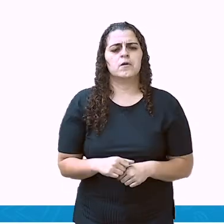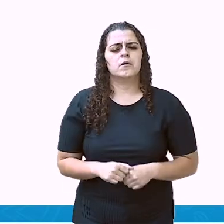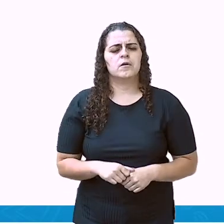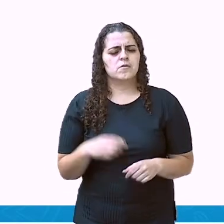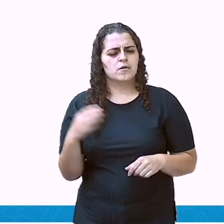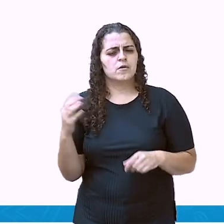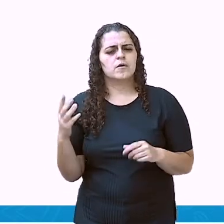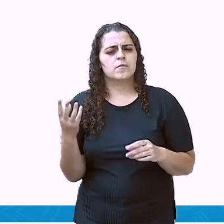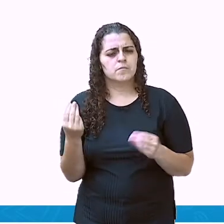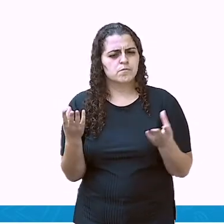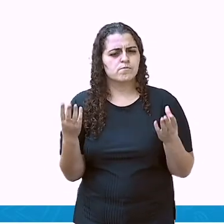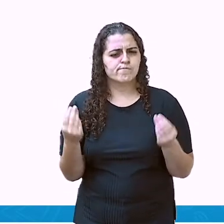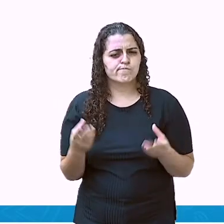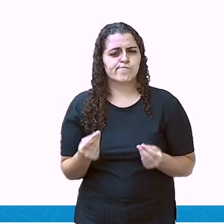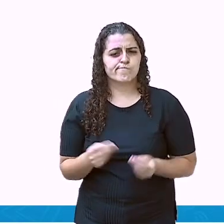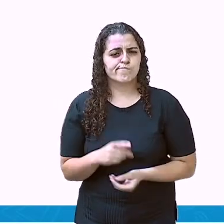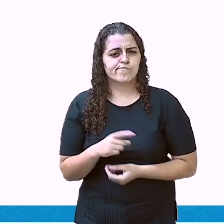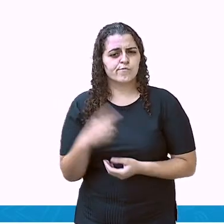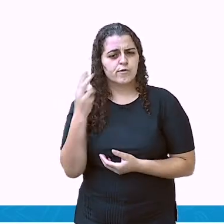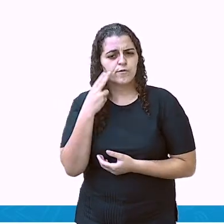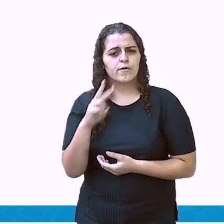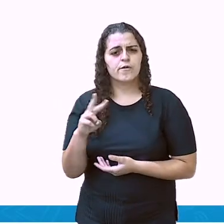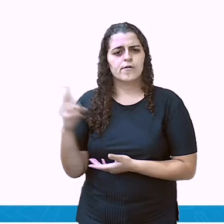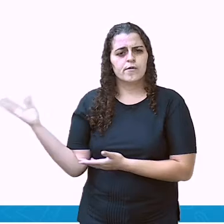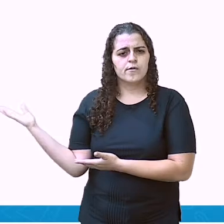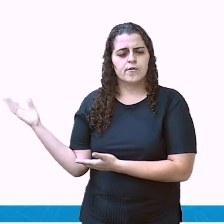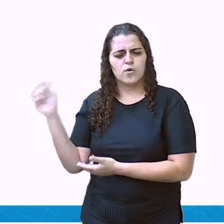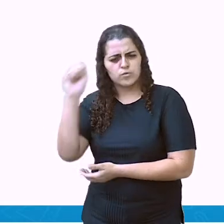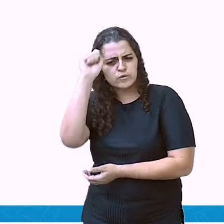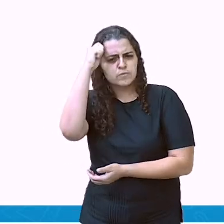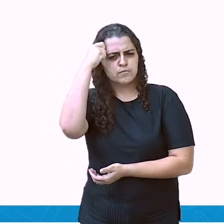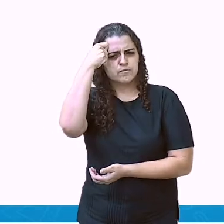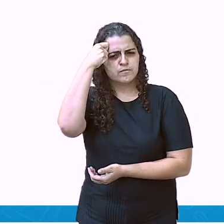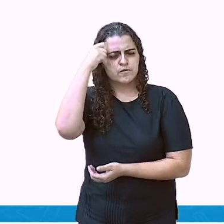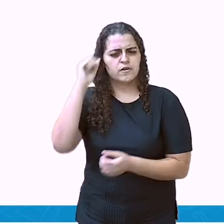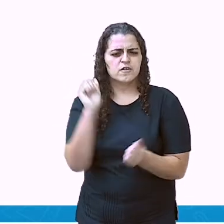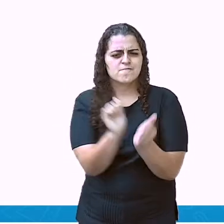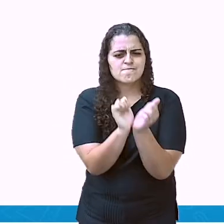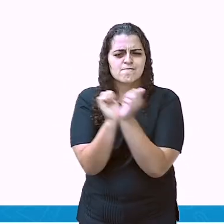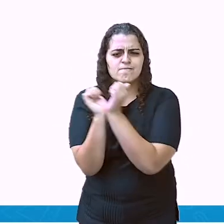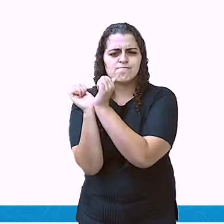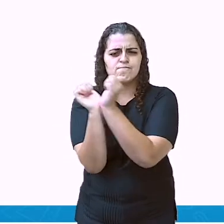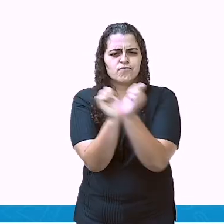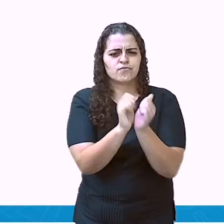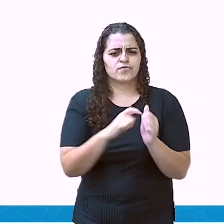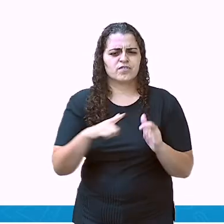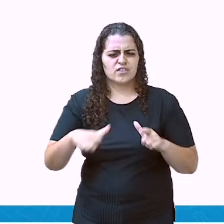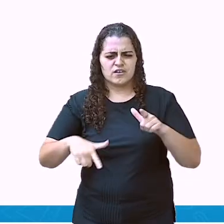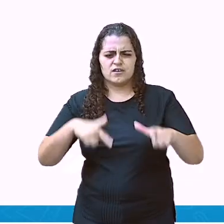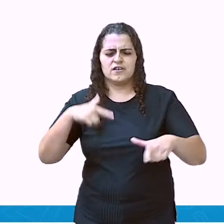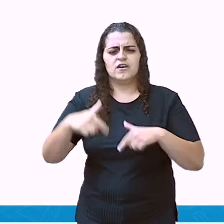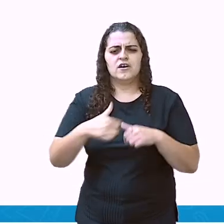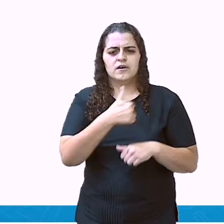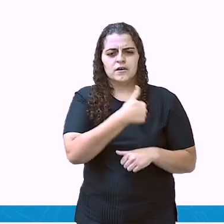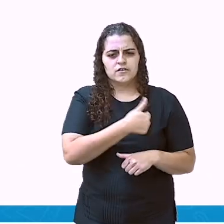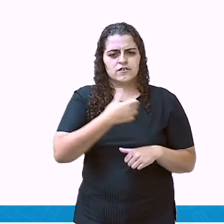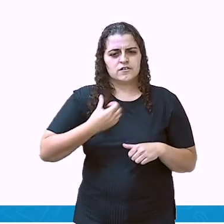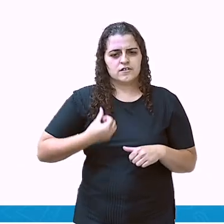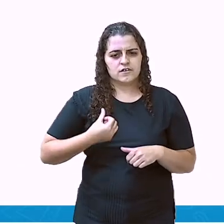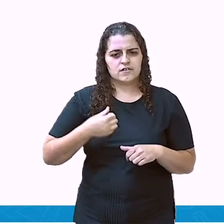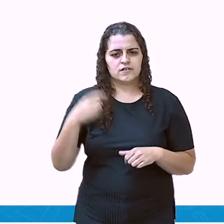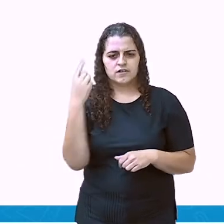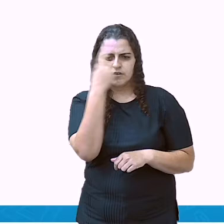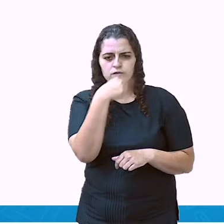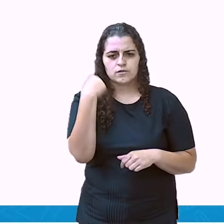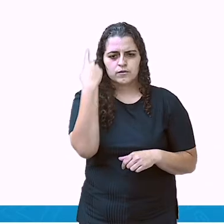Eles trabalhavam muito, olha só. Os negros escravos trabalhavam 16 horas por